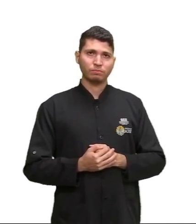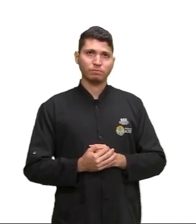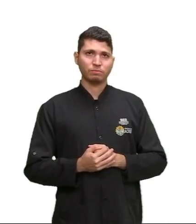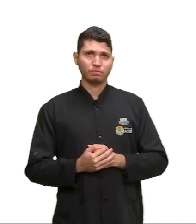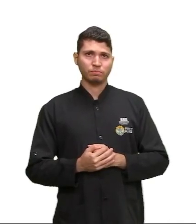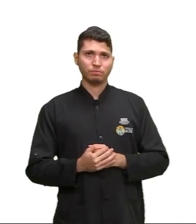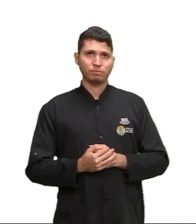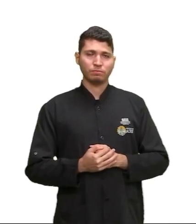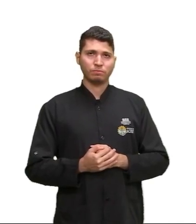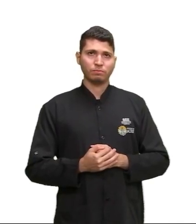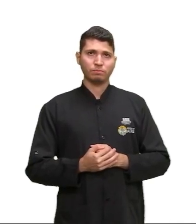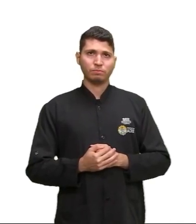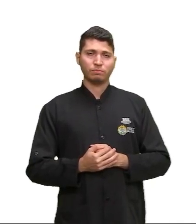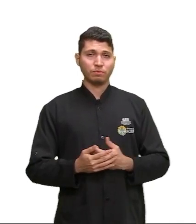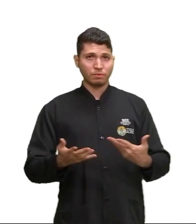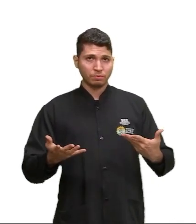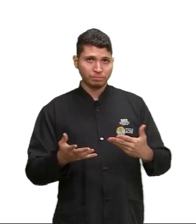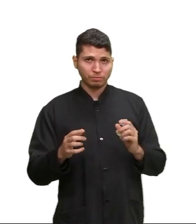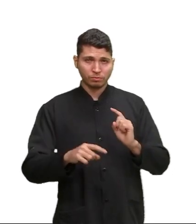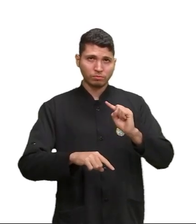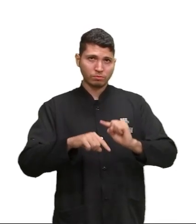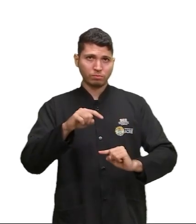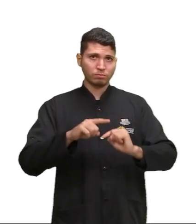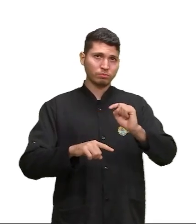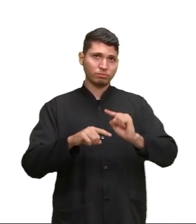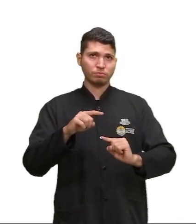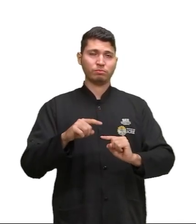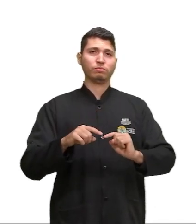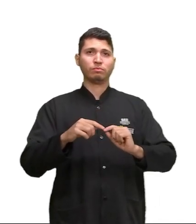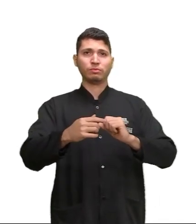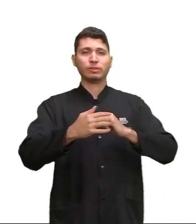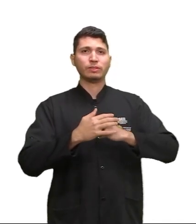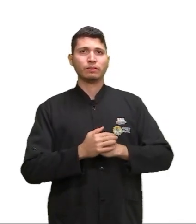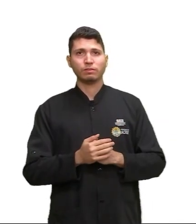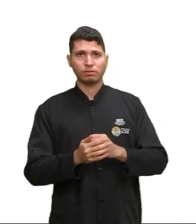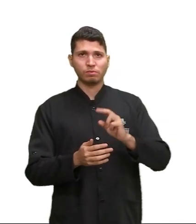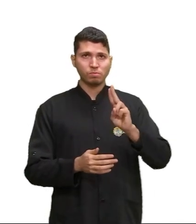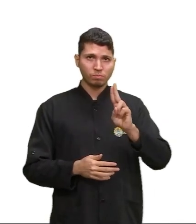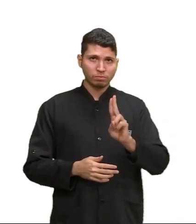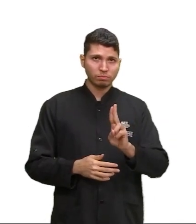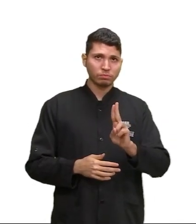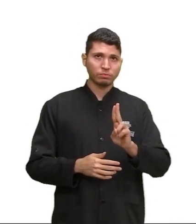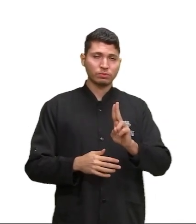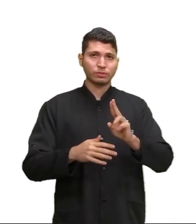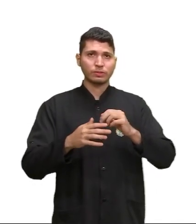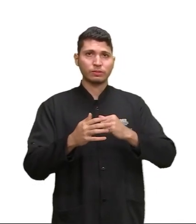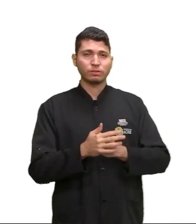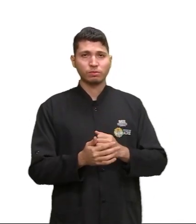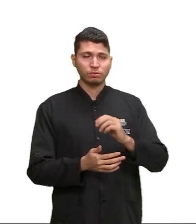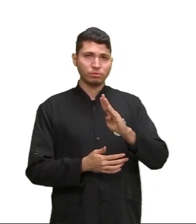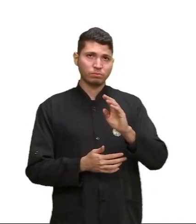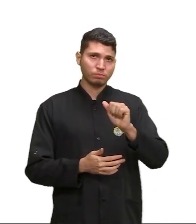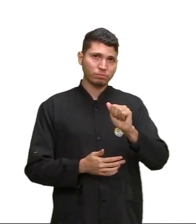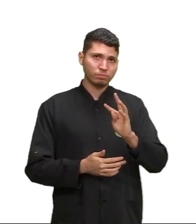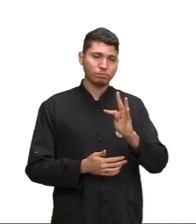com aparelhos para medir essa tensão e essa corrente. Baterias são